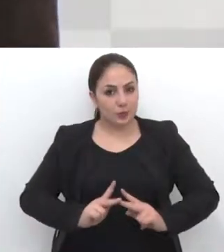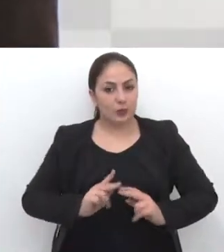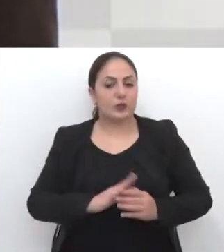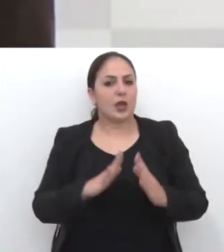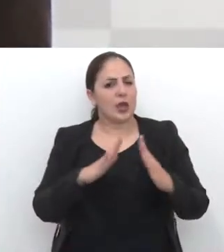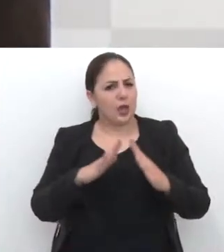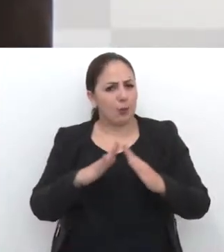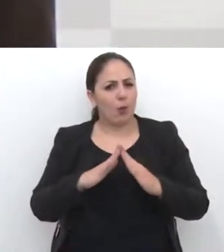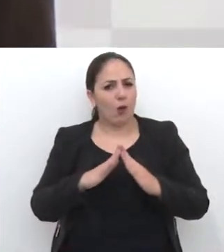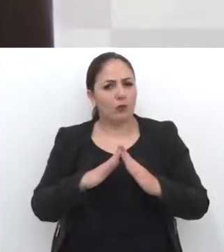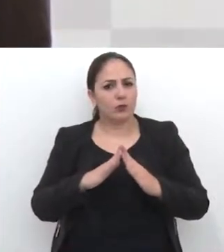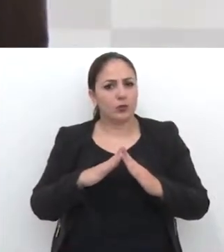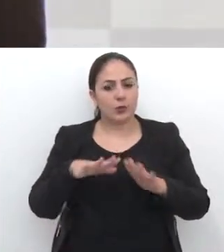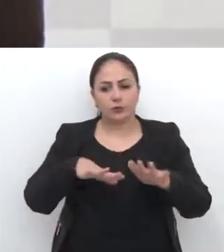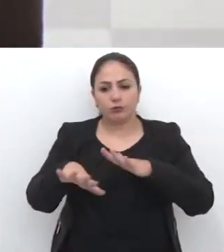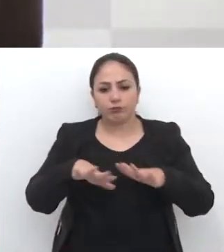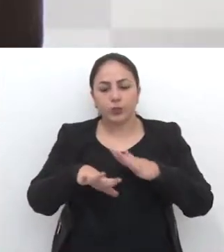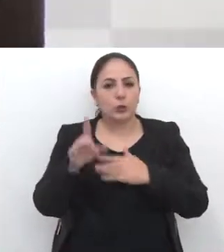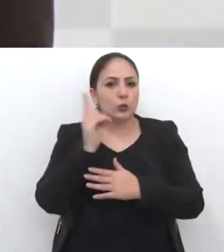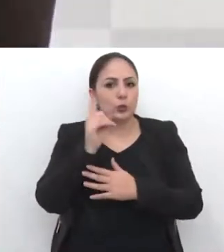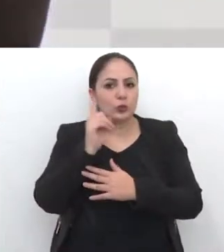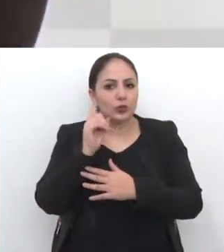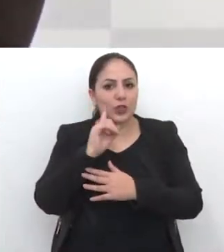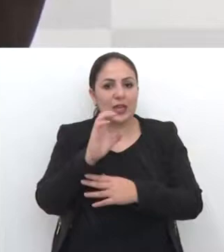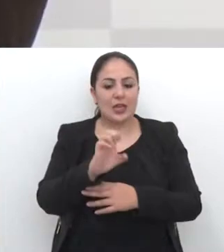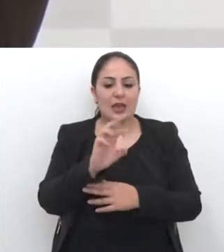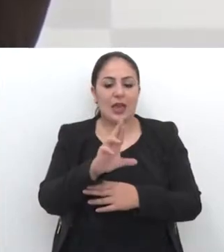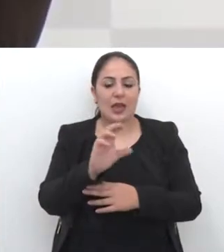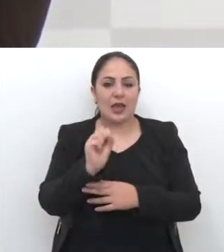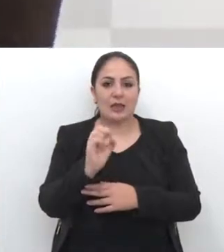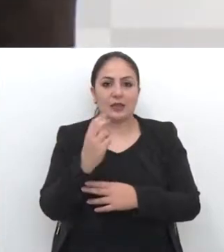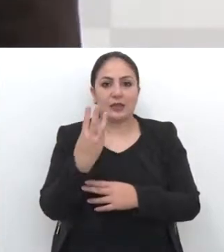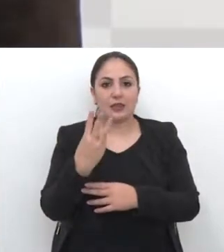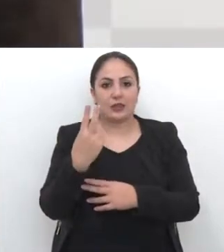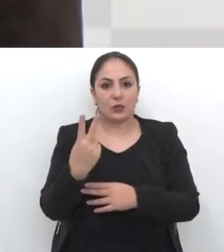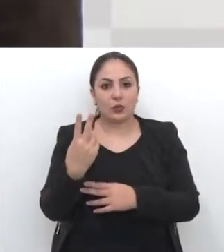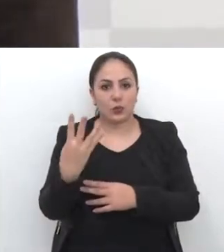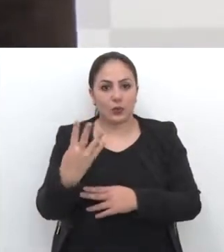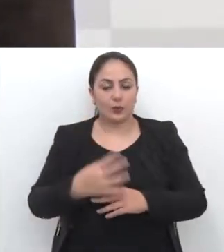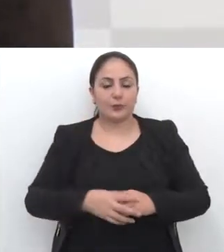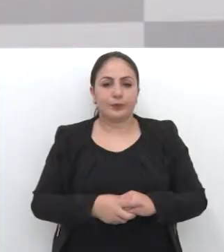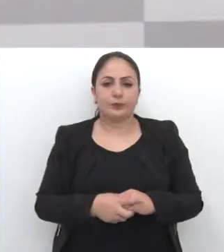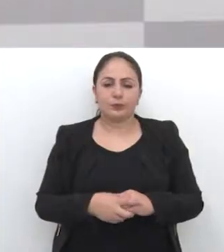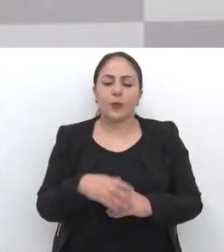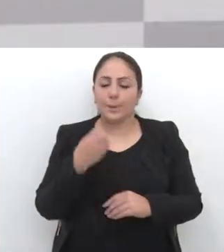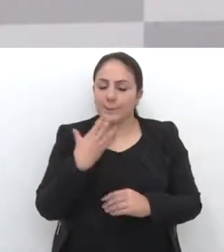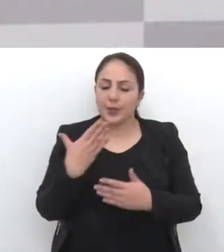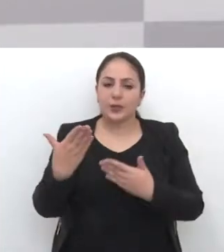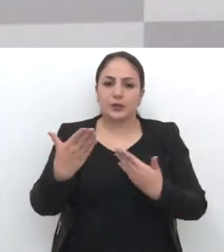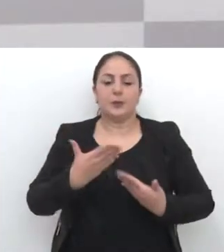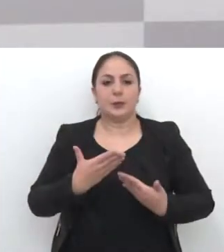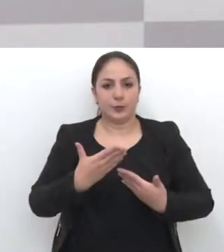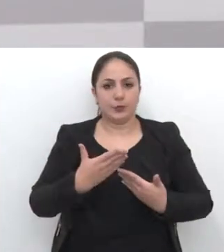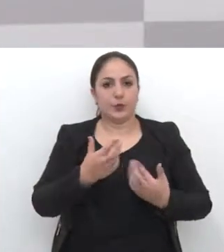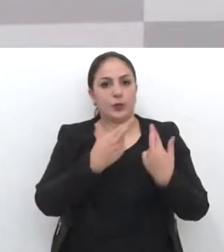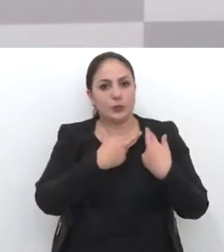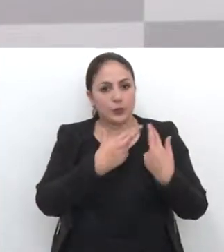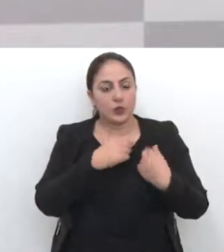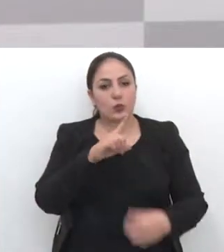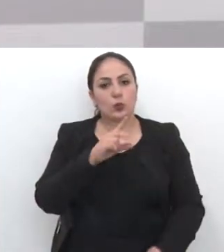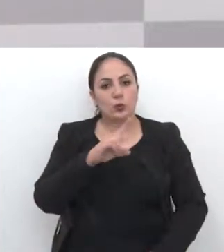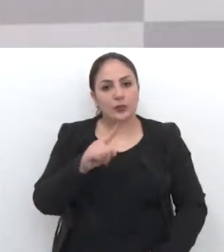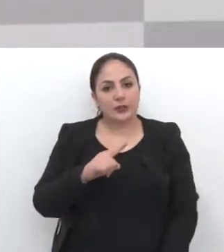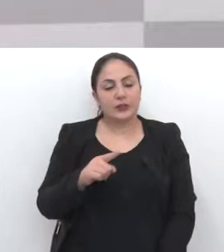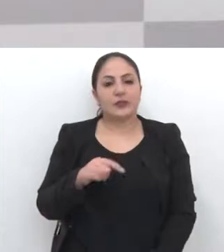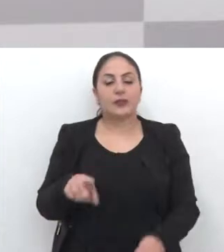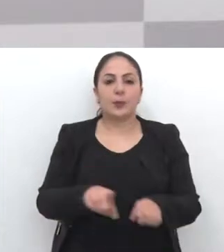3.000 pessoas que moram e trafegam diariamente na RS 324. Fui muito bem recebido pelo